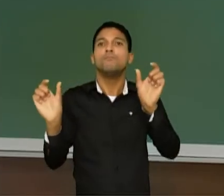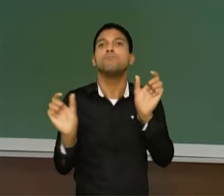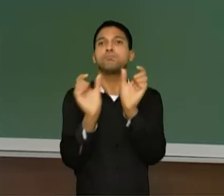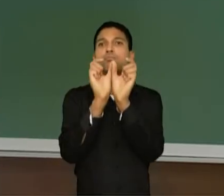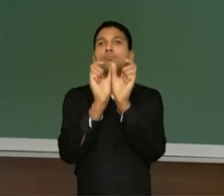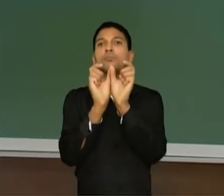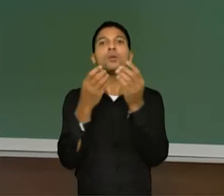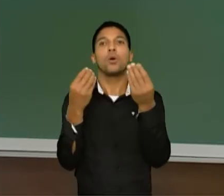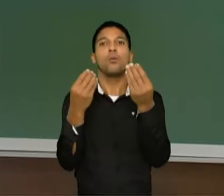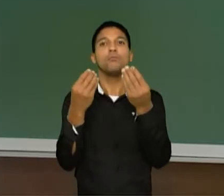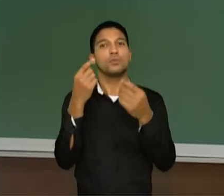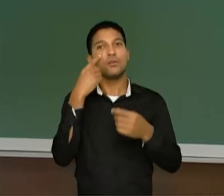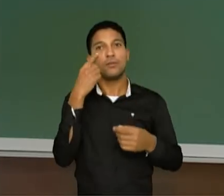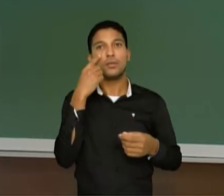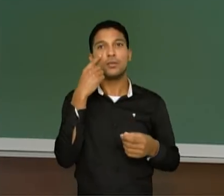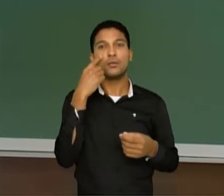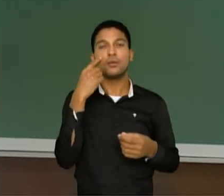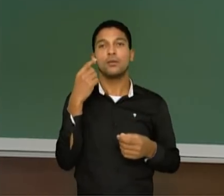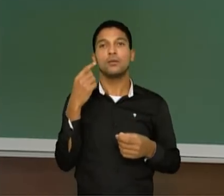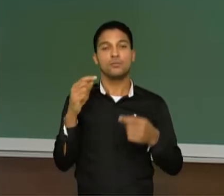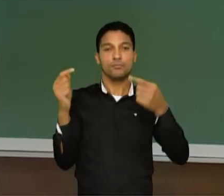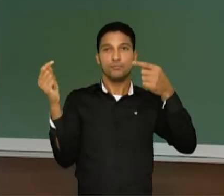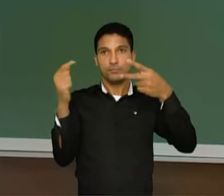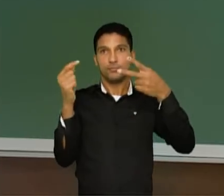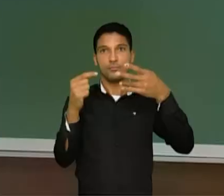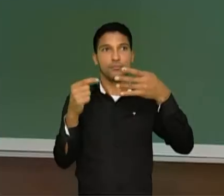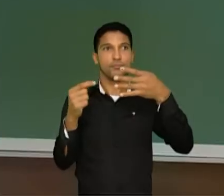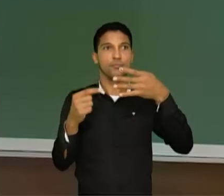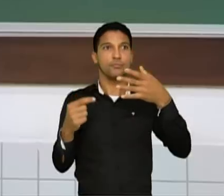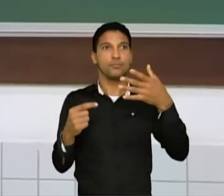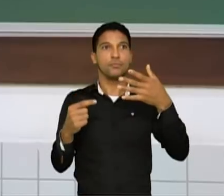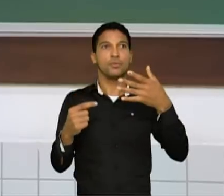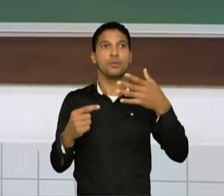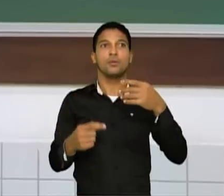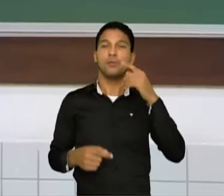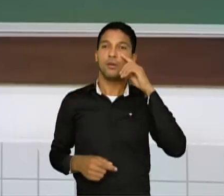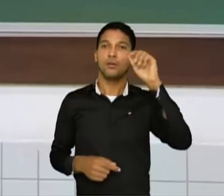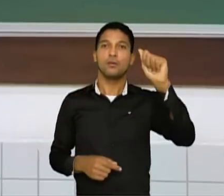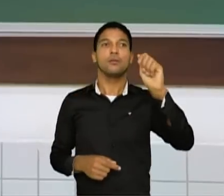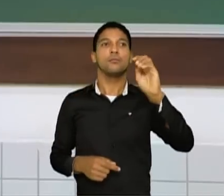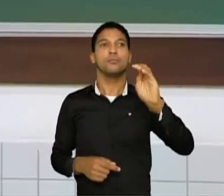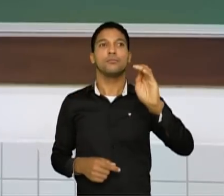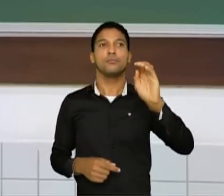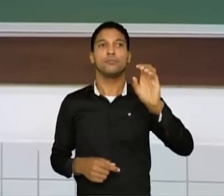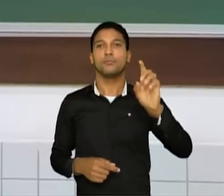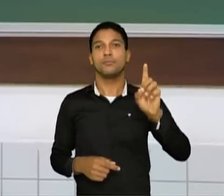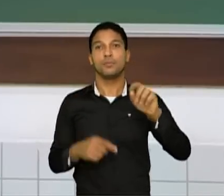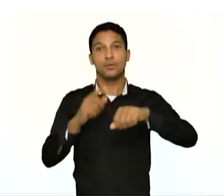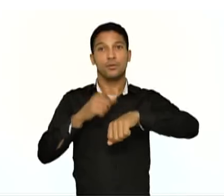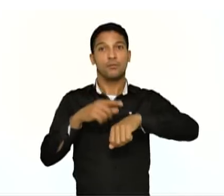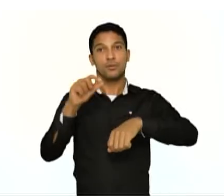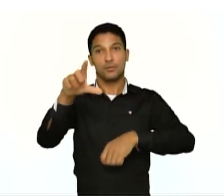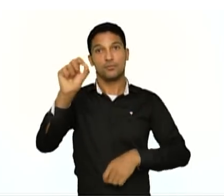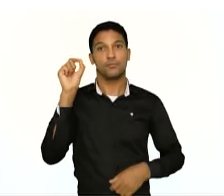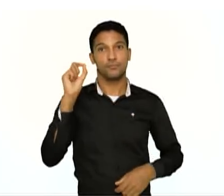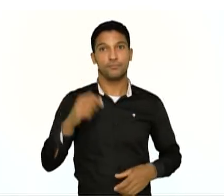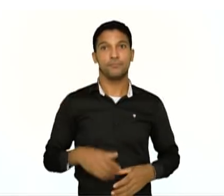aglutinação, de uma derivação sufixal ou de uma derivação prefixal? Um tempo para vocês assinalarem mais